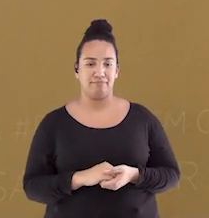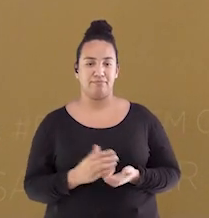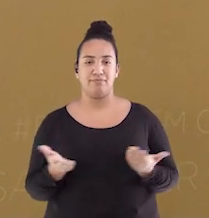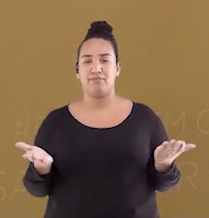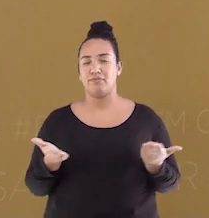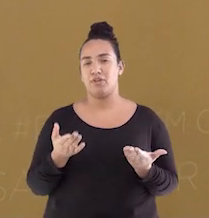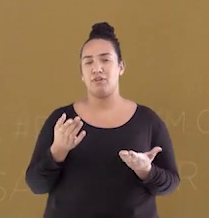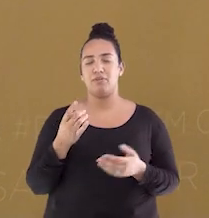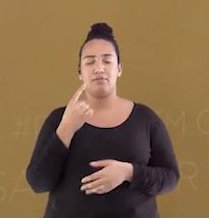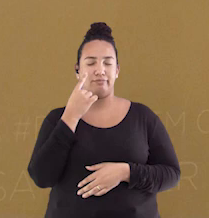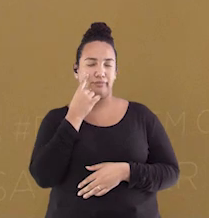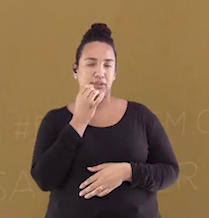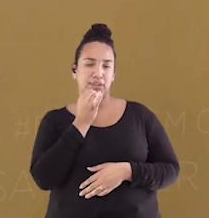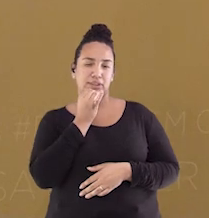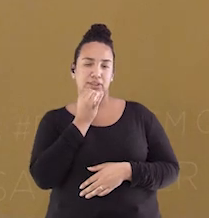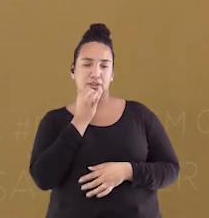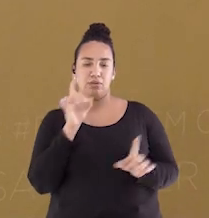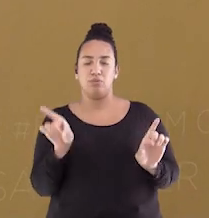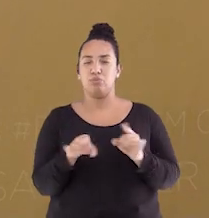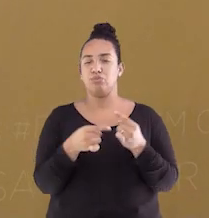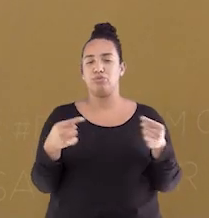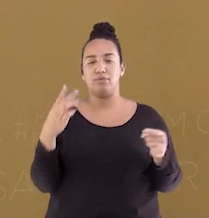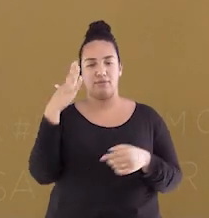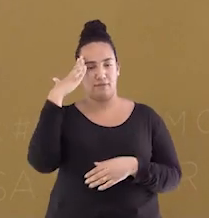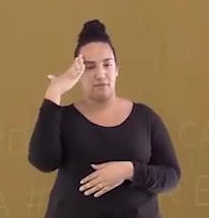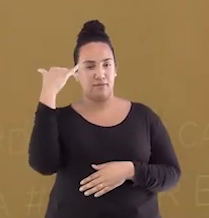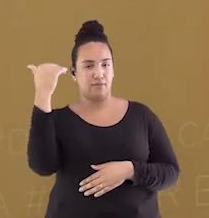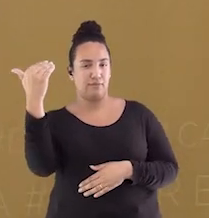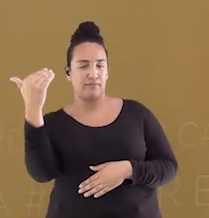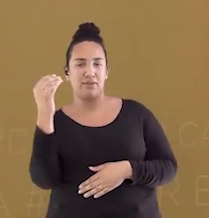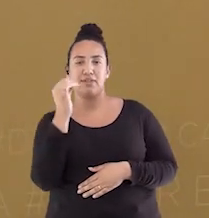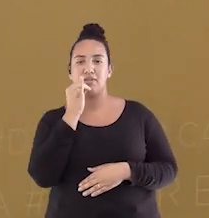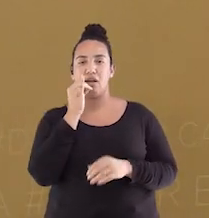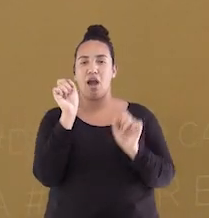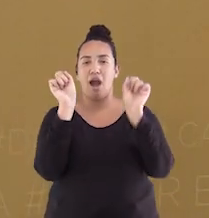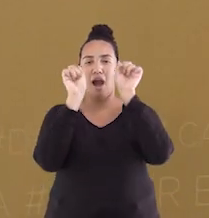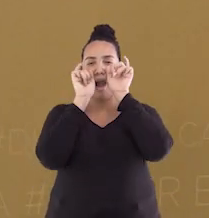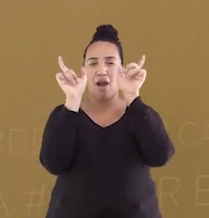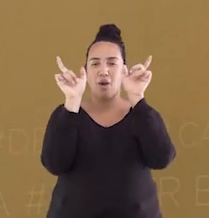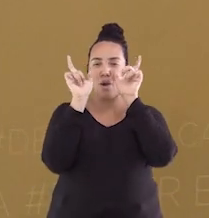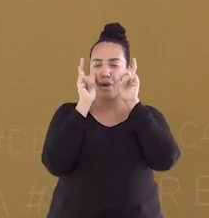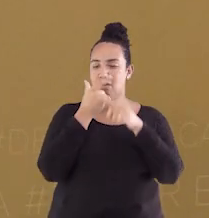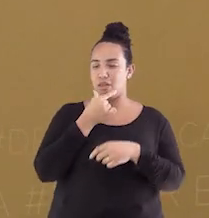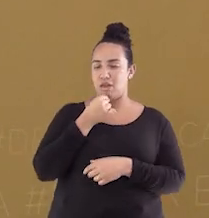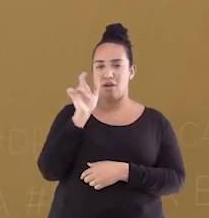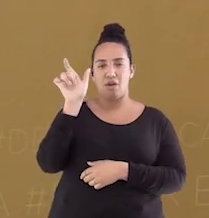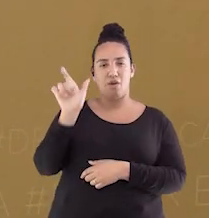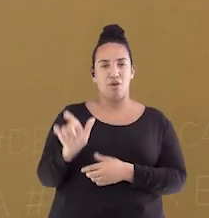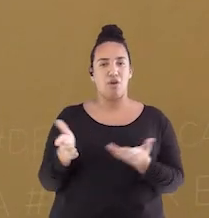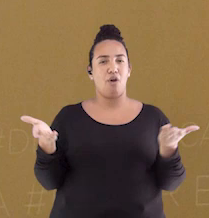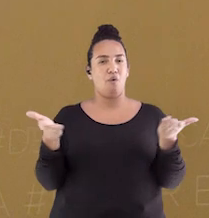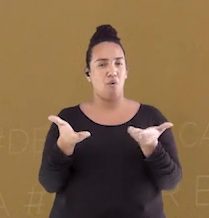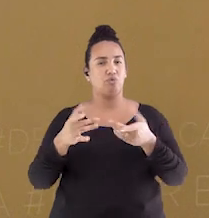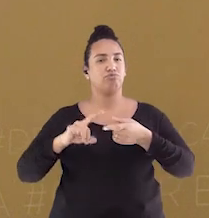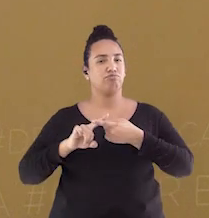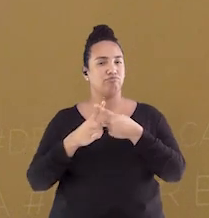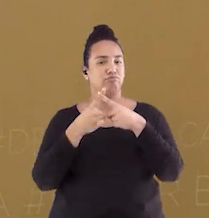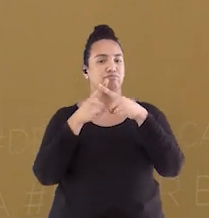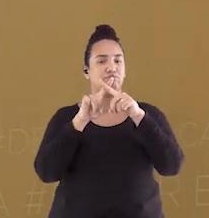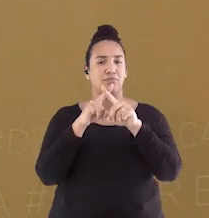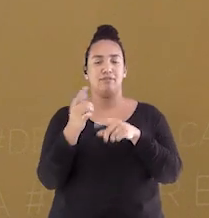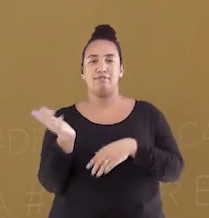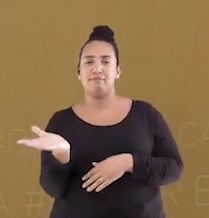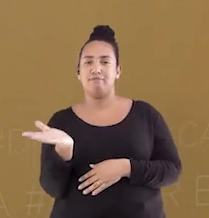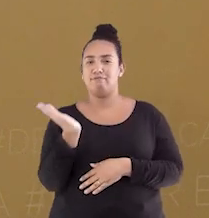um exemplo, aquela música que fez o maior sucesso, Acorda Pedrinho. Acorda Pedrinho, que hoje tem campeonato,